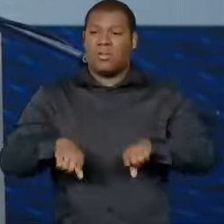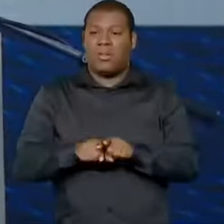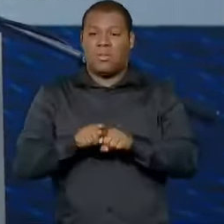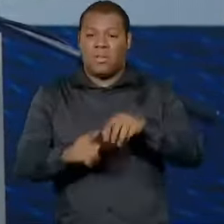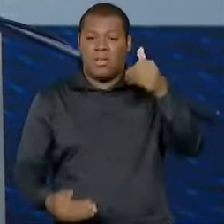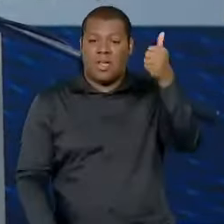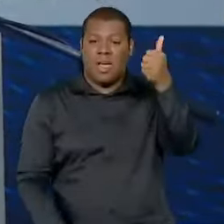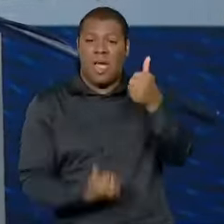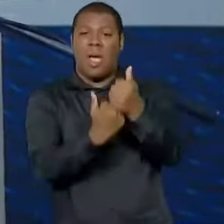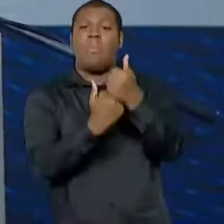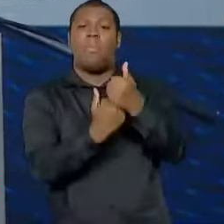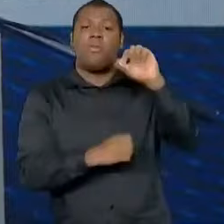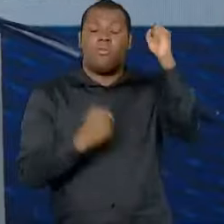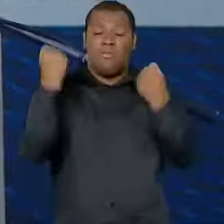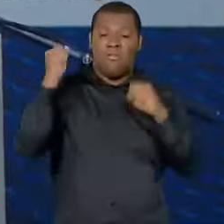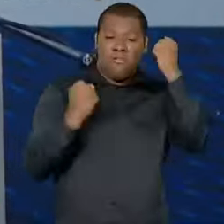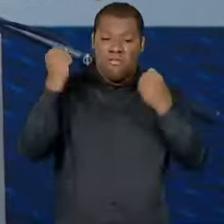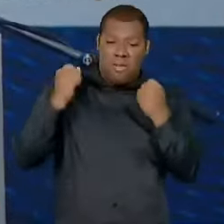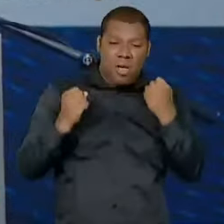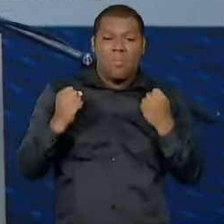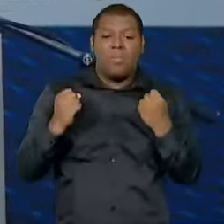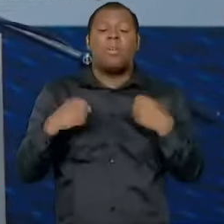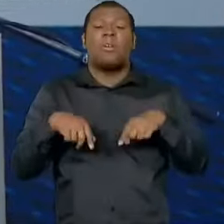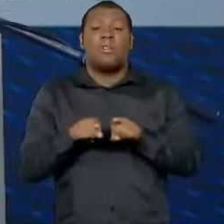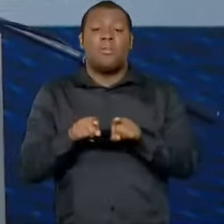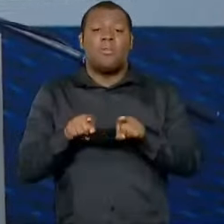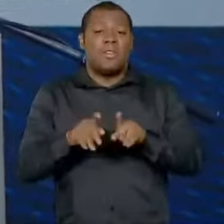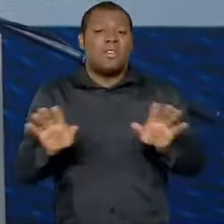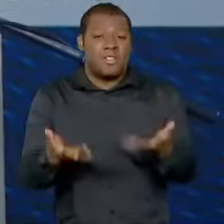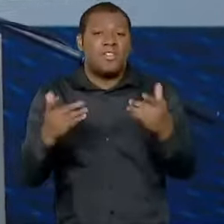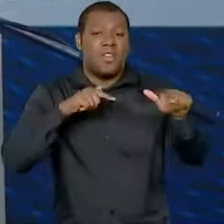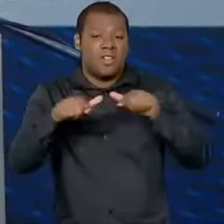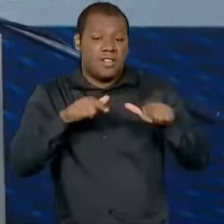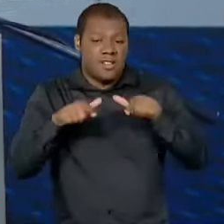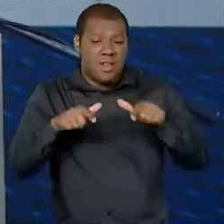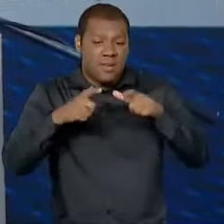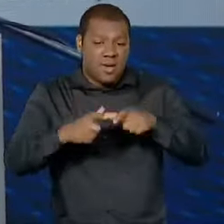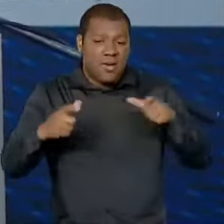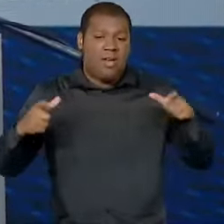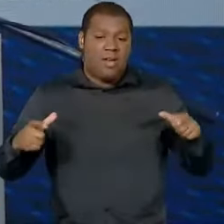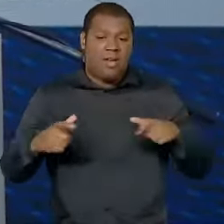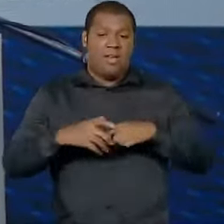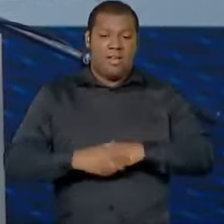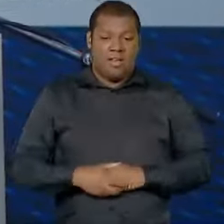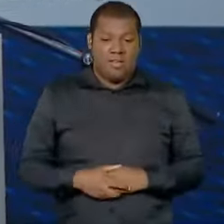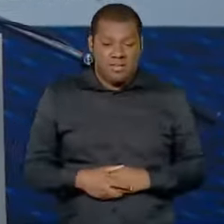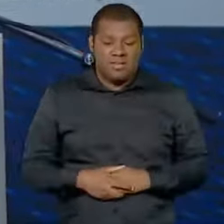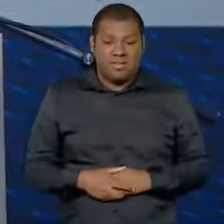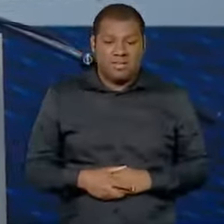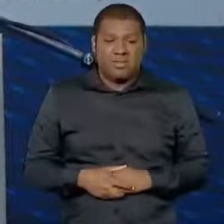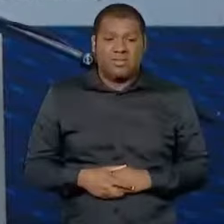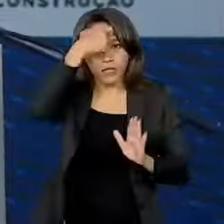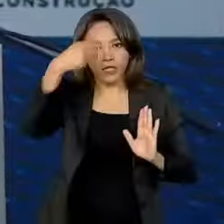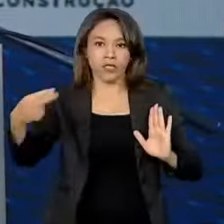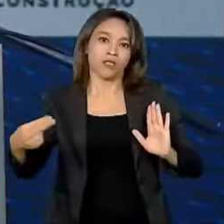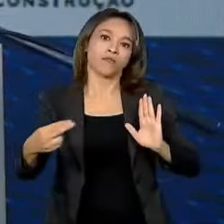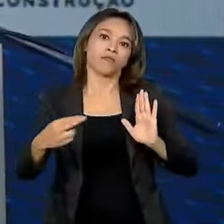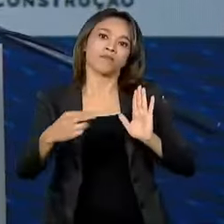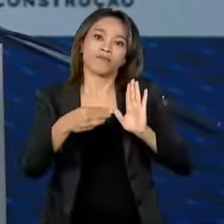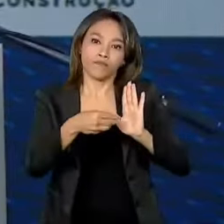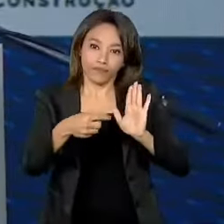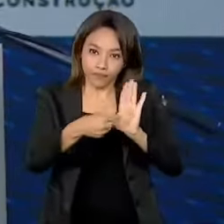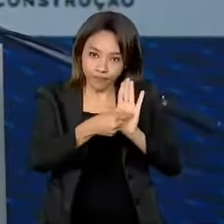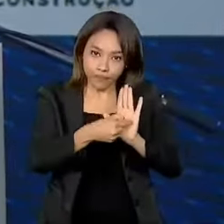geração de emprego e renda e promove o desenvolvimento do setor com muita inovação. Meu